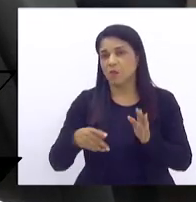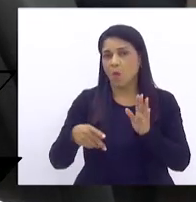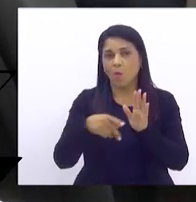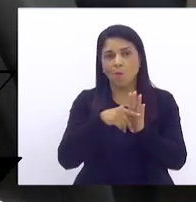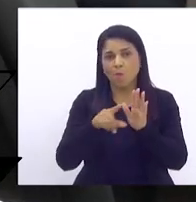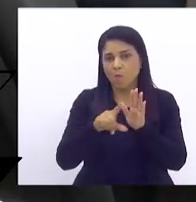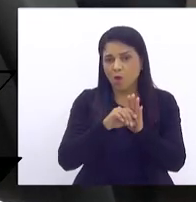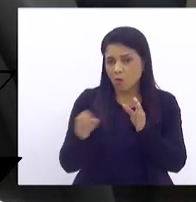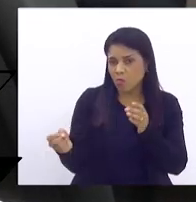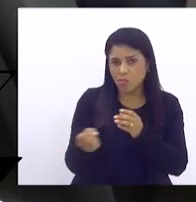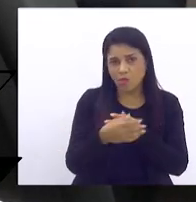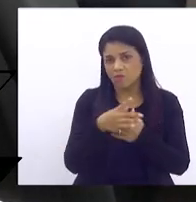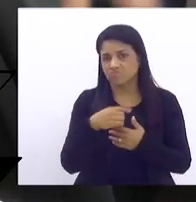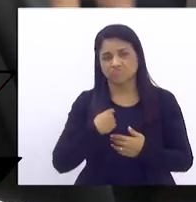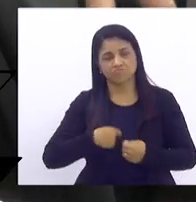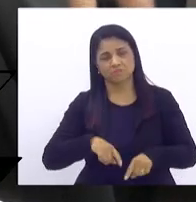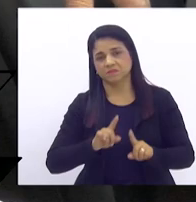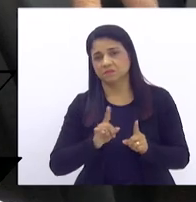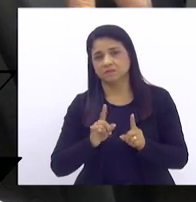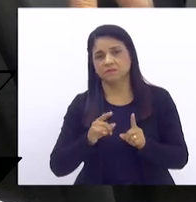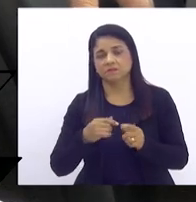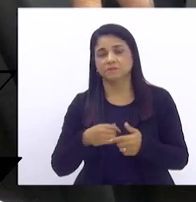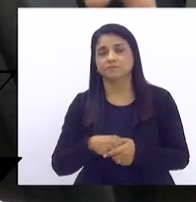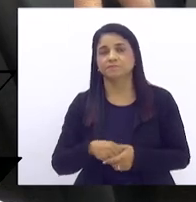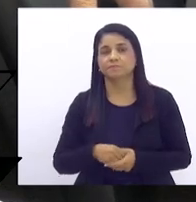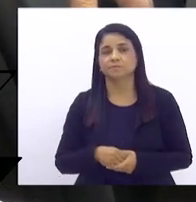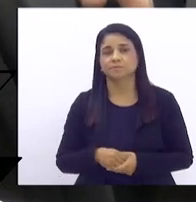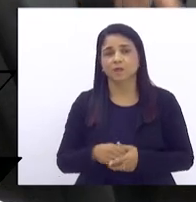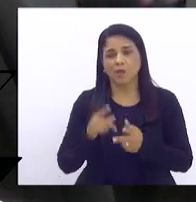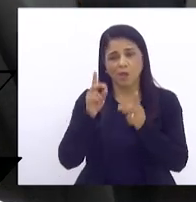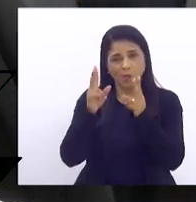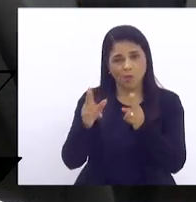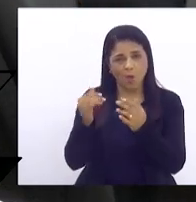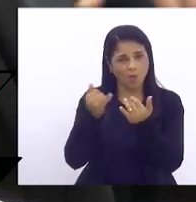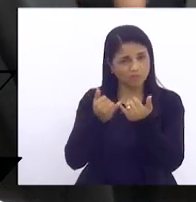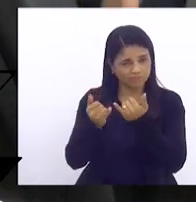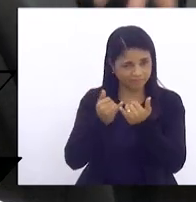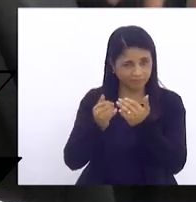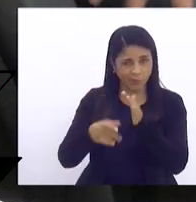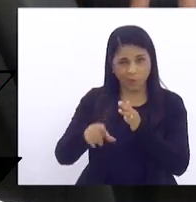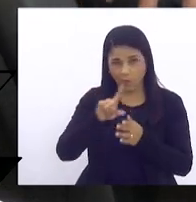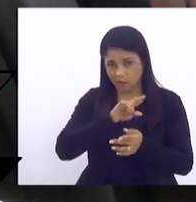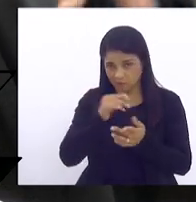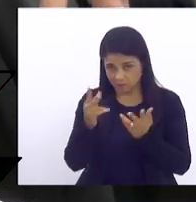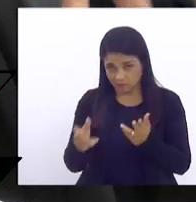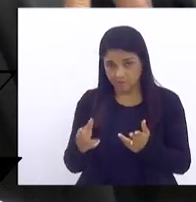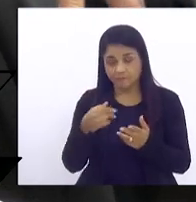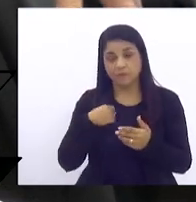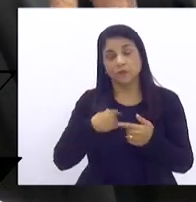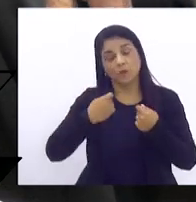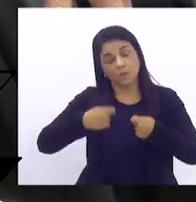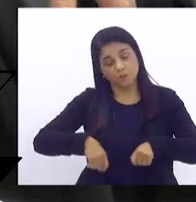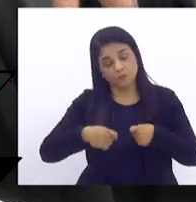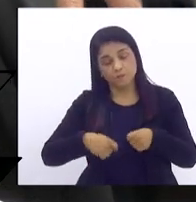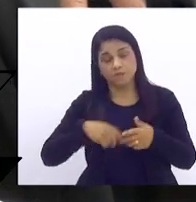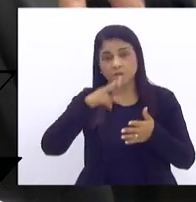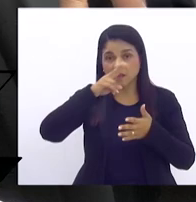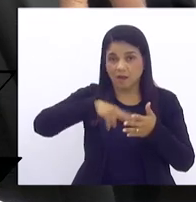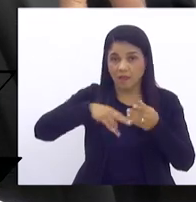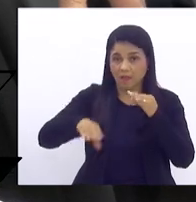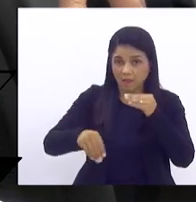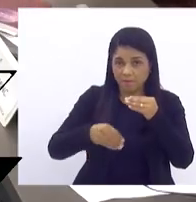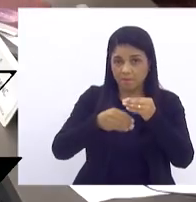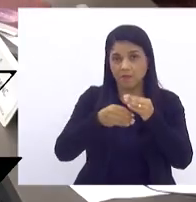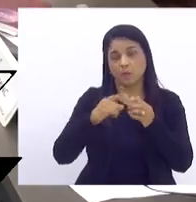novo, naquele mesmo espírito. Por isso que eu fiz questão de ler a emenda e ler o artigo 2º.